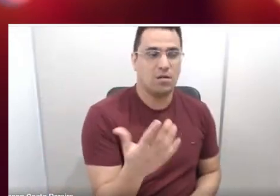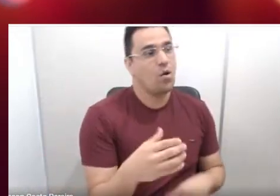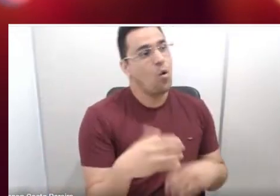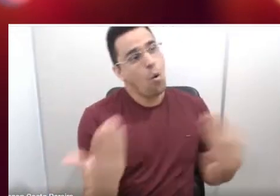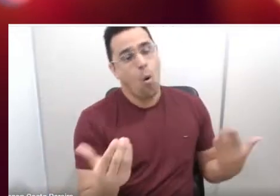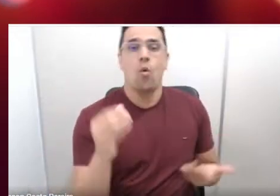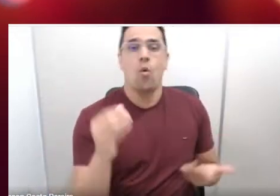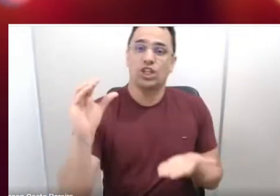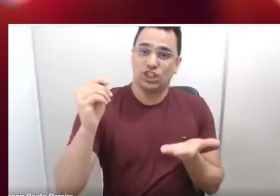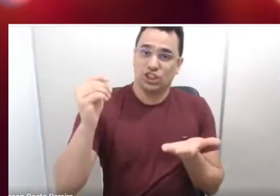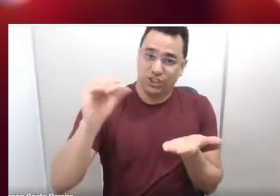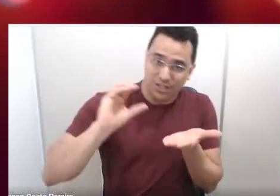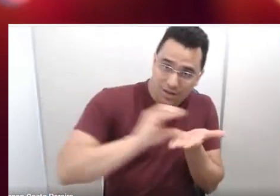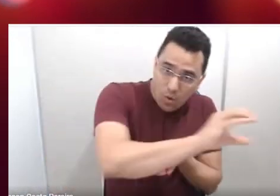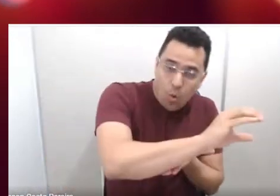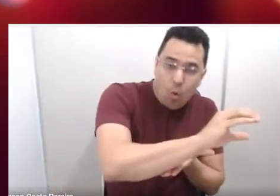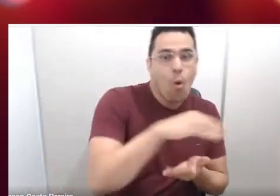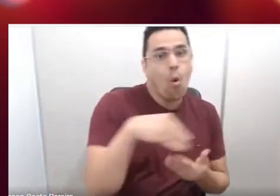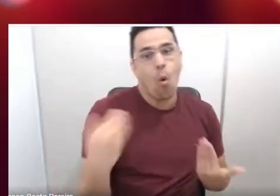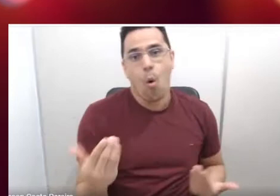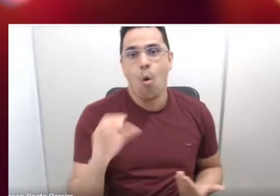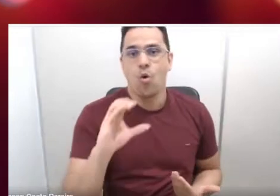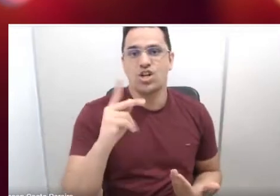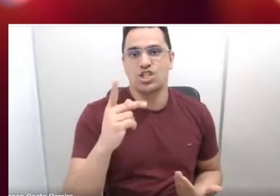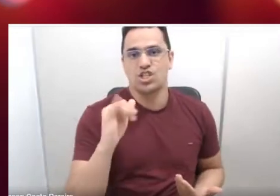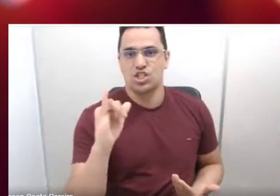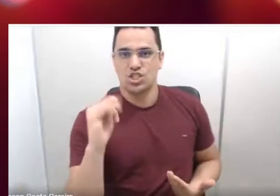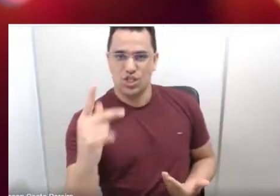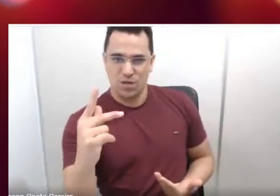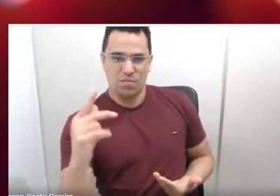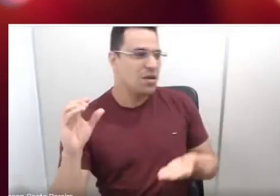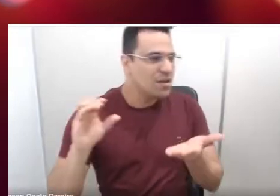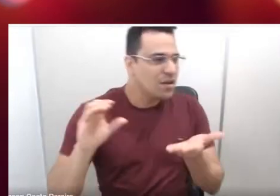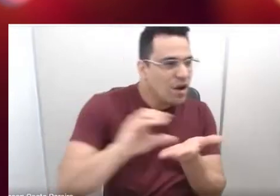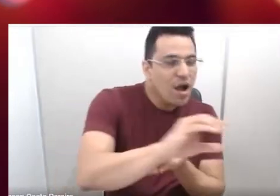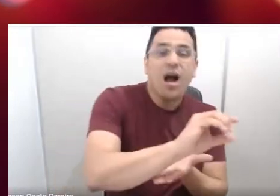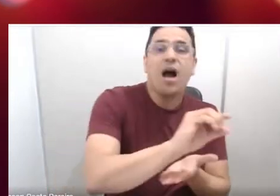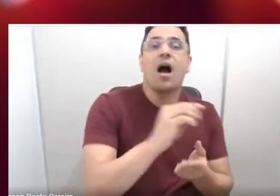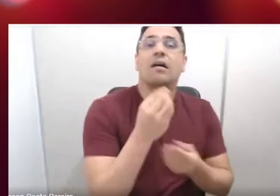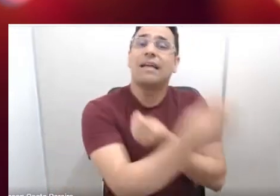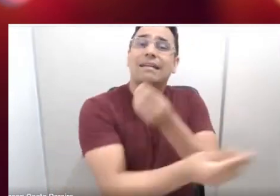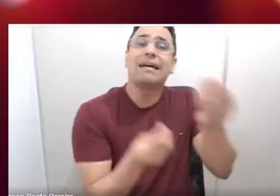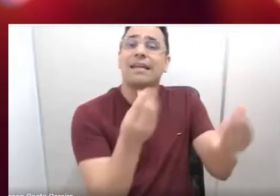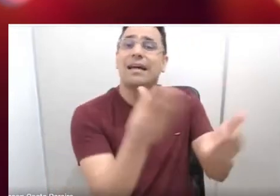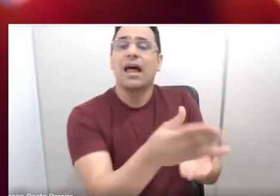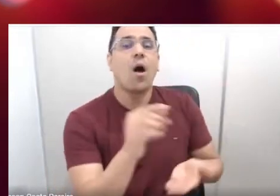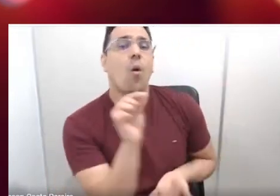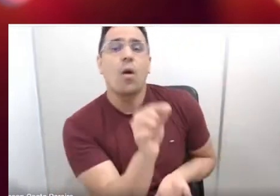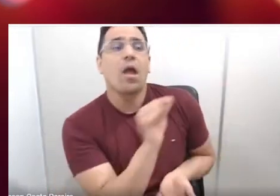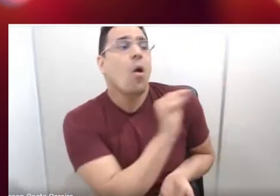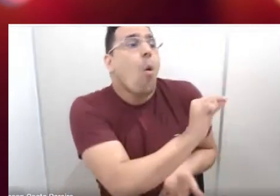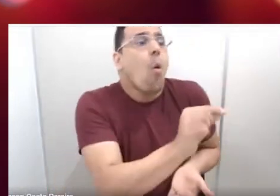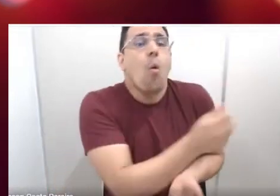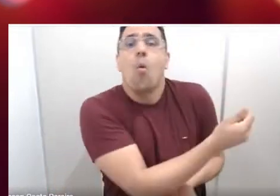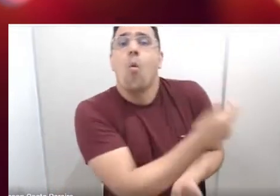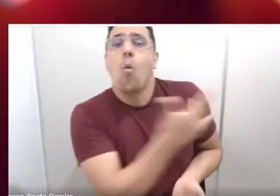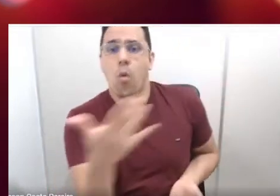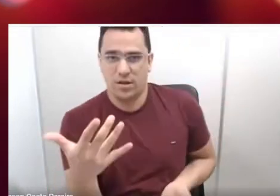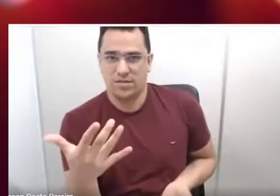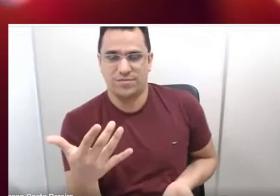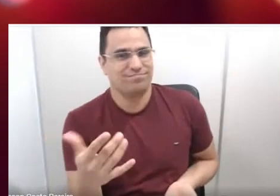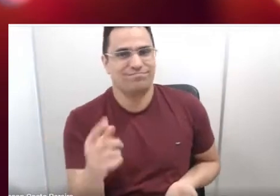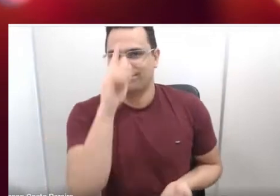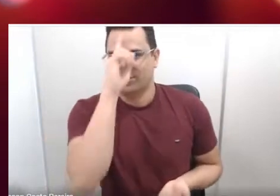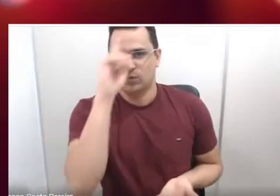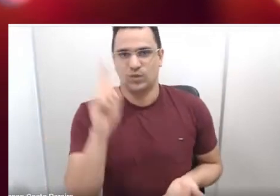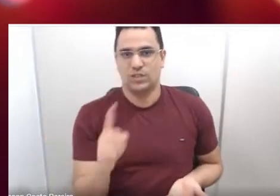ser os chips? Né? A partir desse dado, eu acho que institucionalmente a gente consegue saber se de fato a universidade conseguiu atender a maior